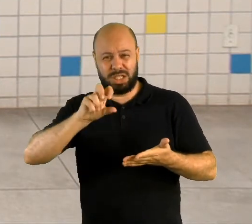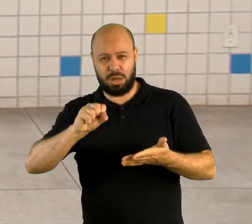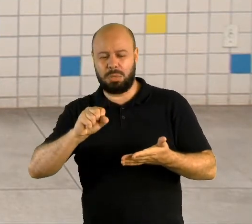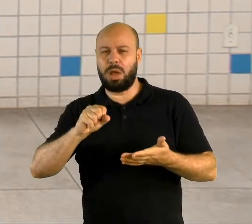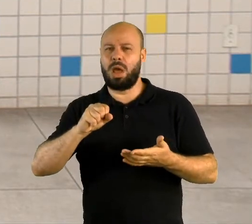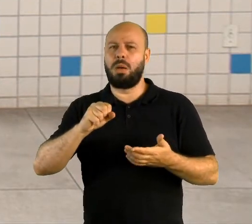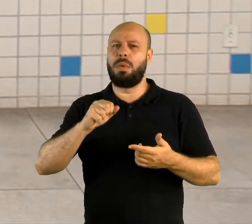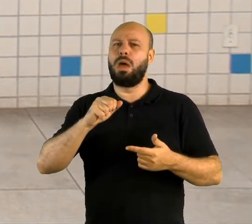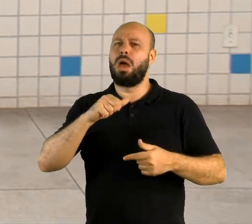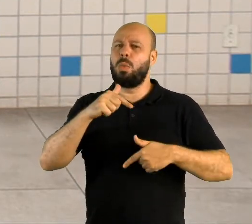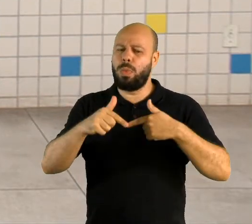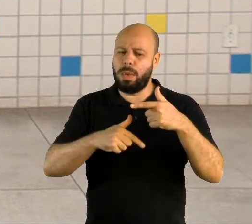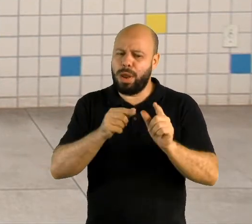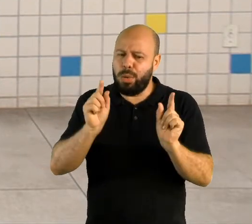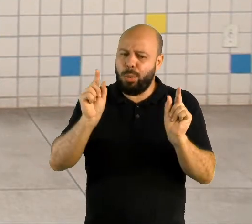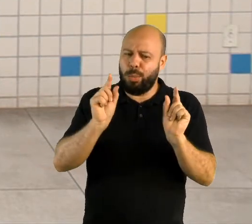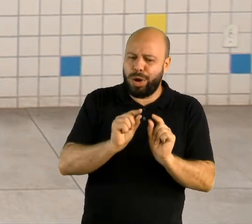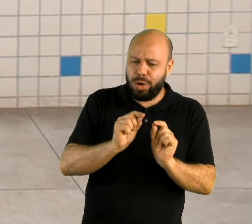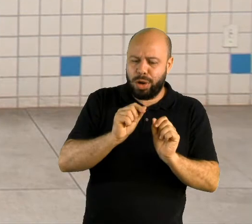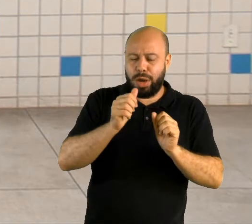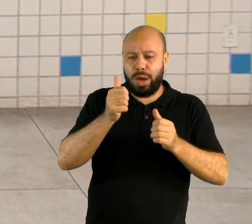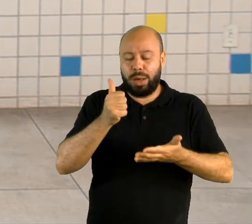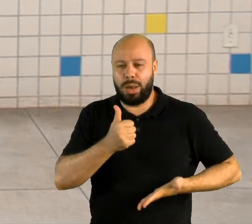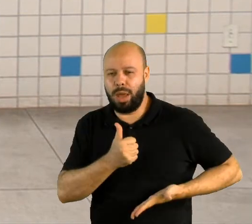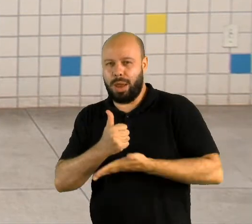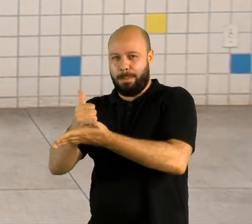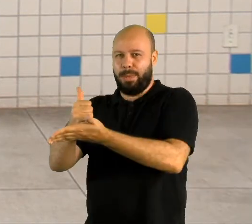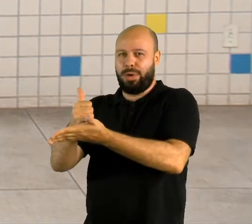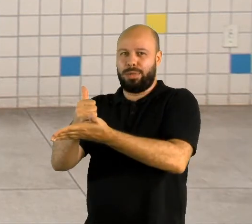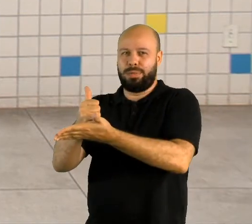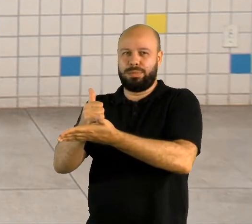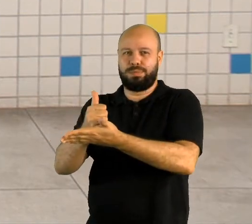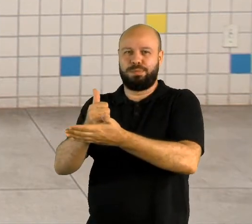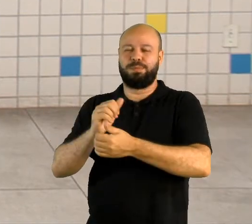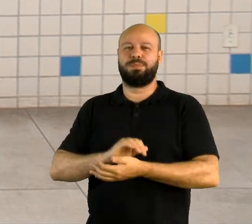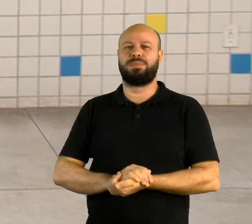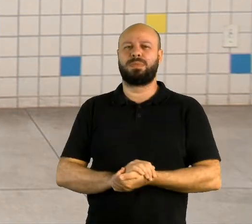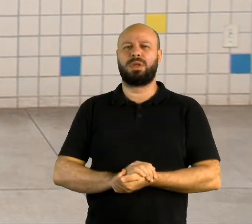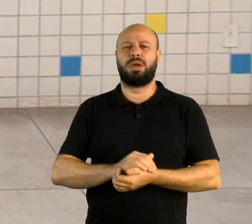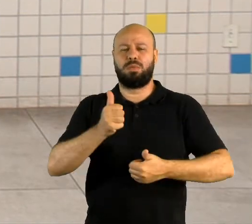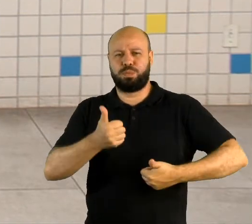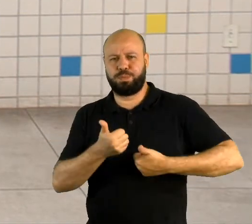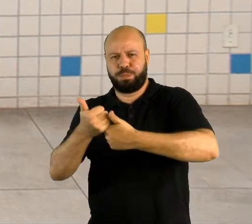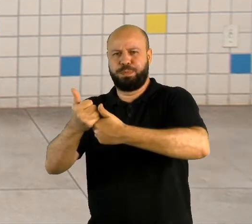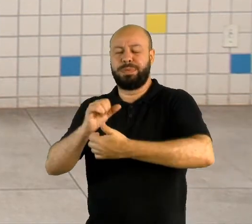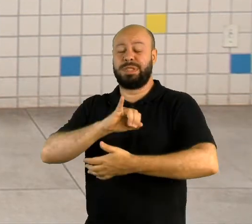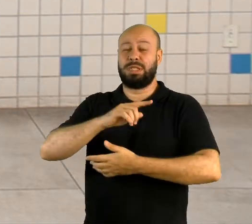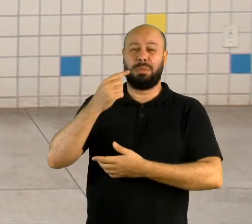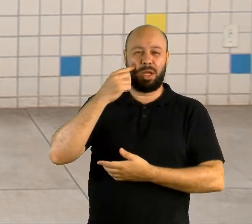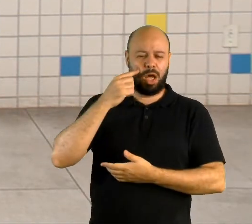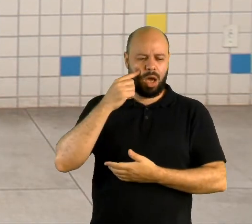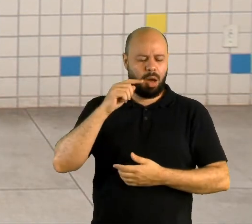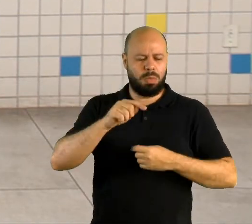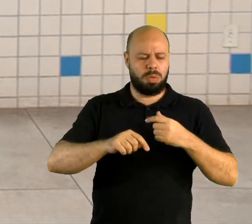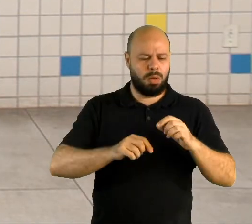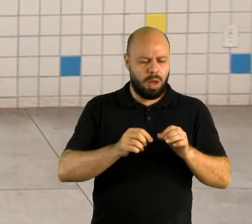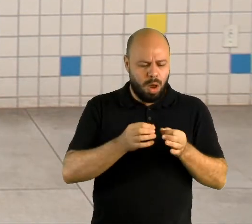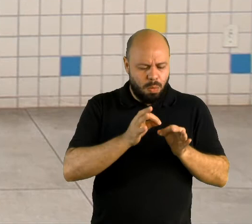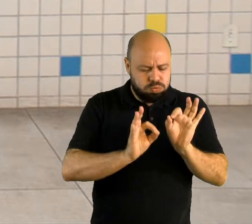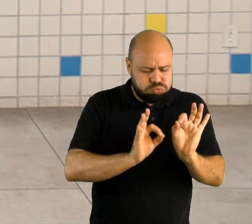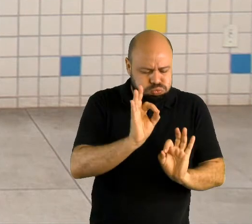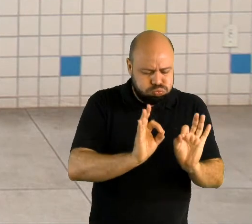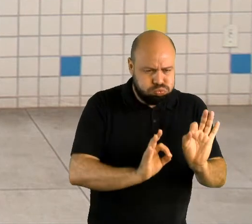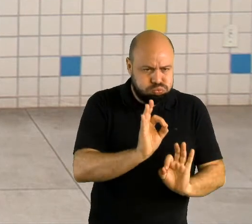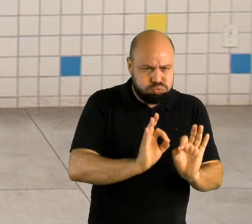menor, subsidiária. E como nela se concentram as correções gramaticais,